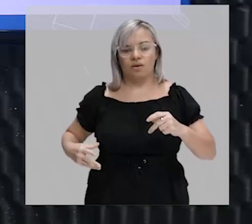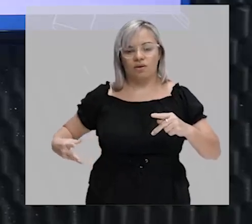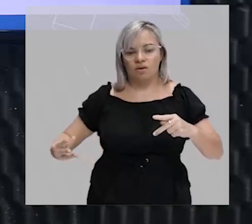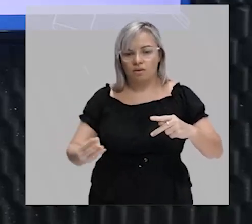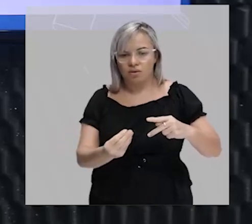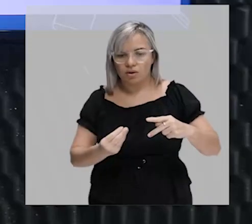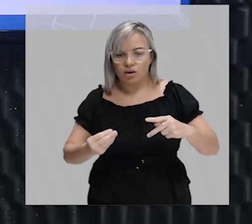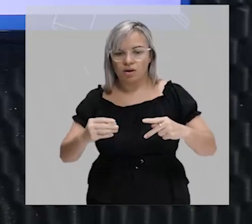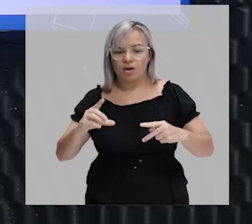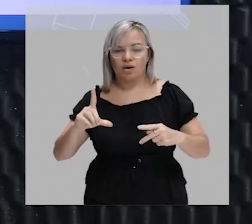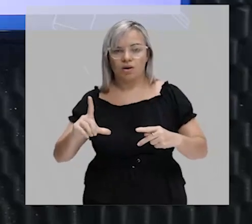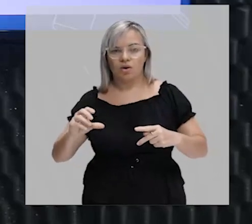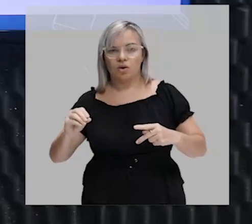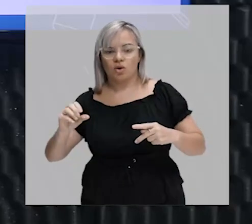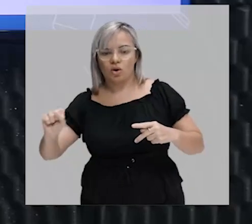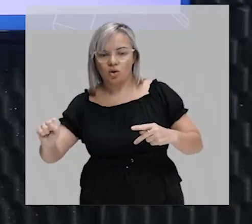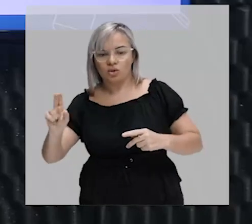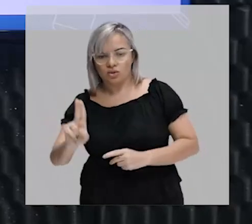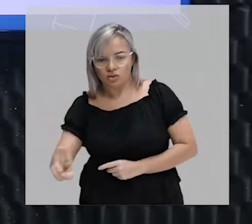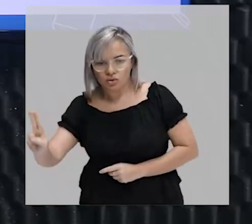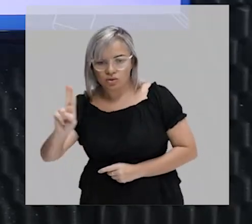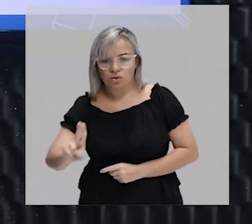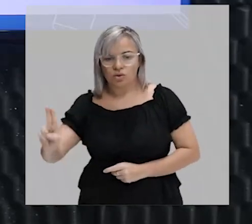los. Ganhou